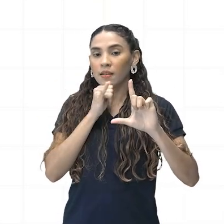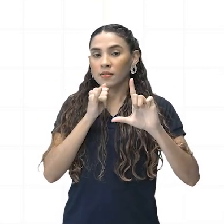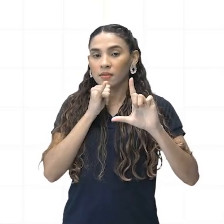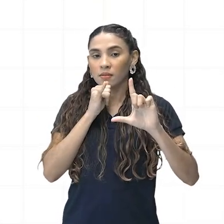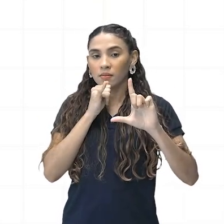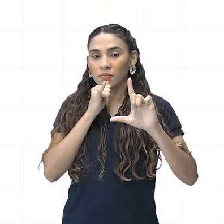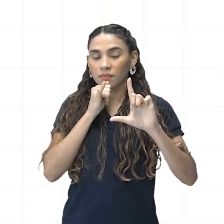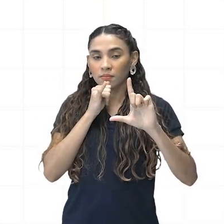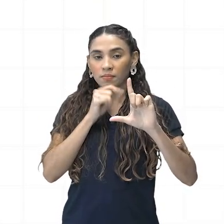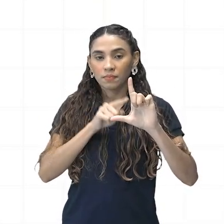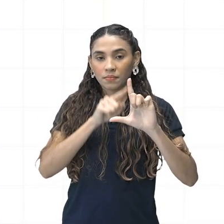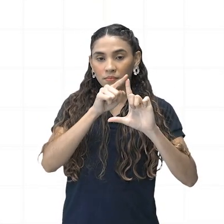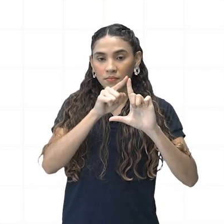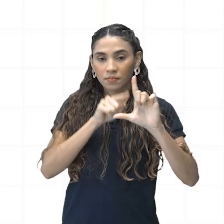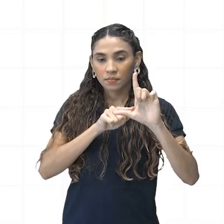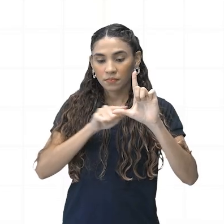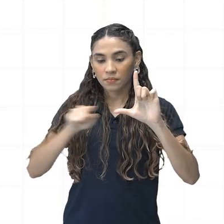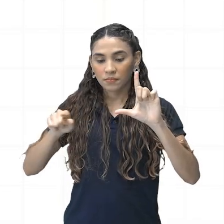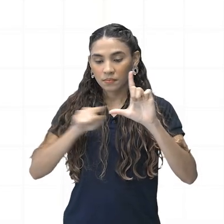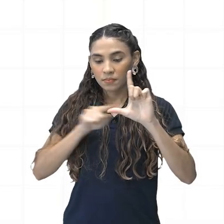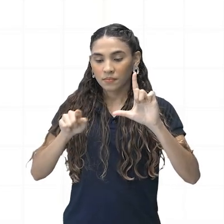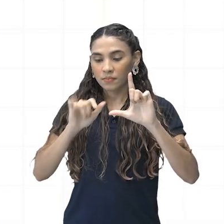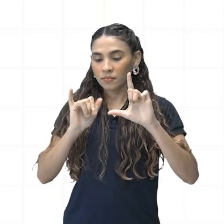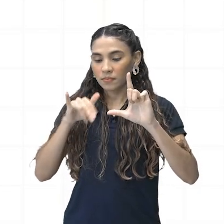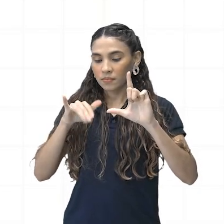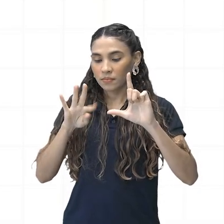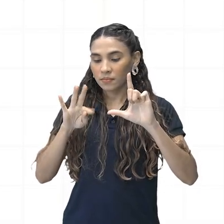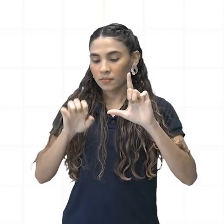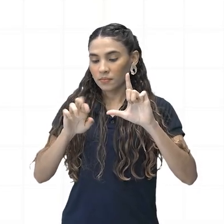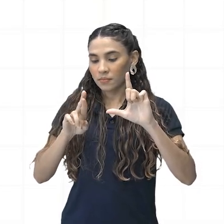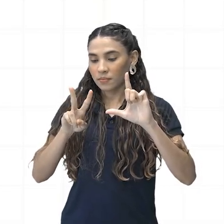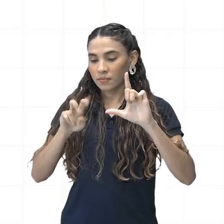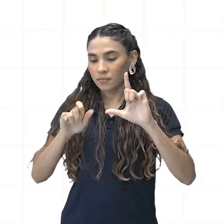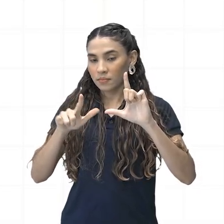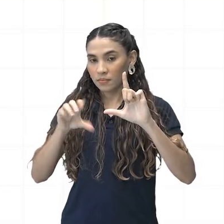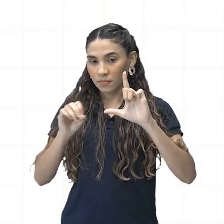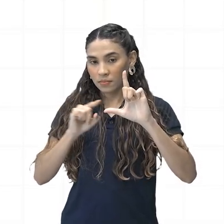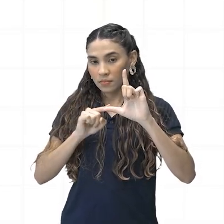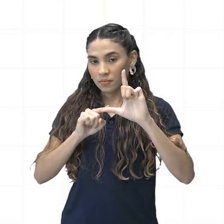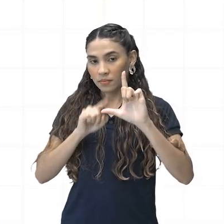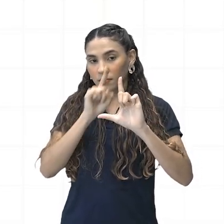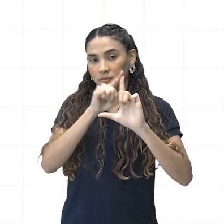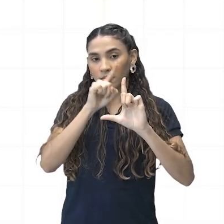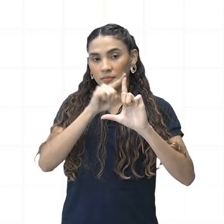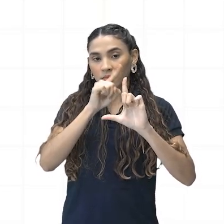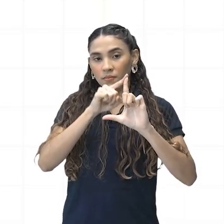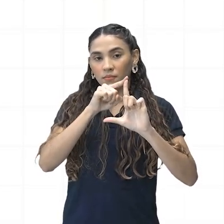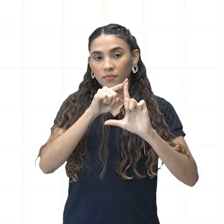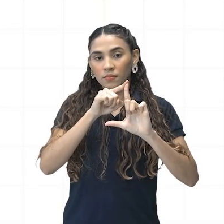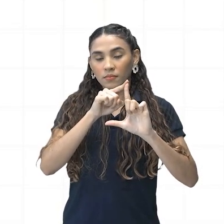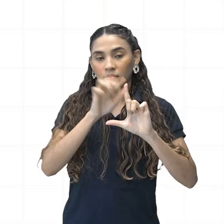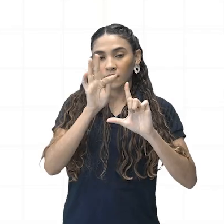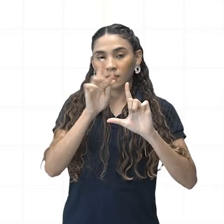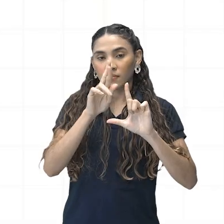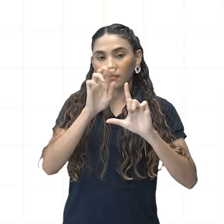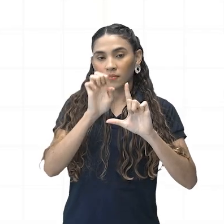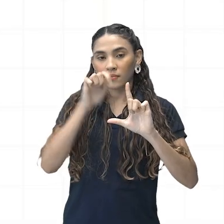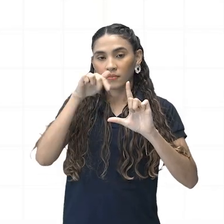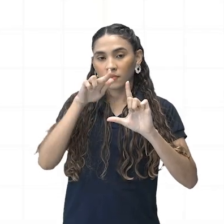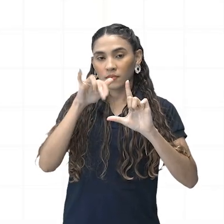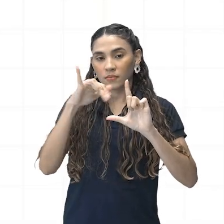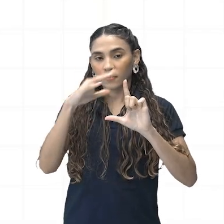eixo. Aqui vai ser os intervalos. E aqui será as